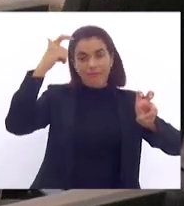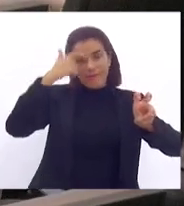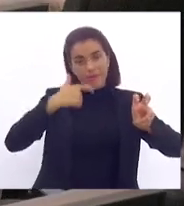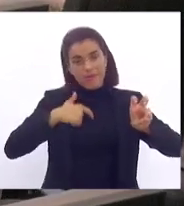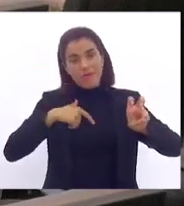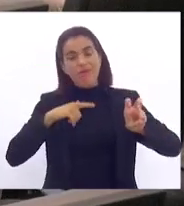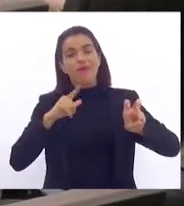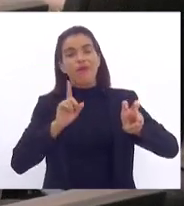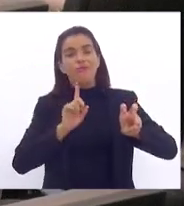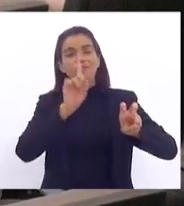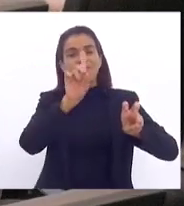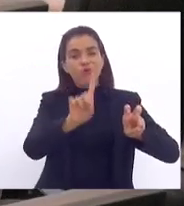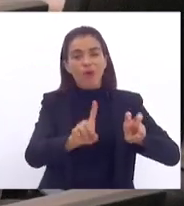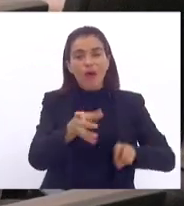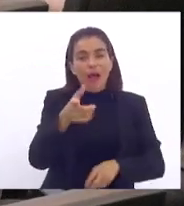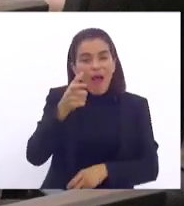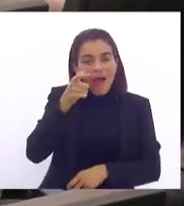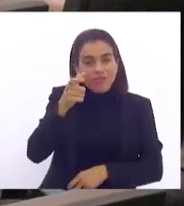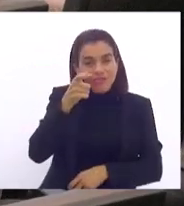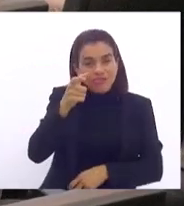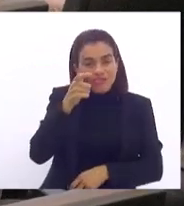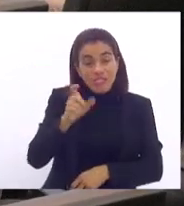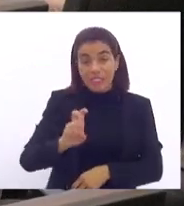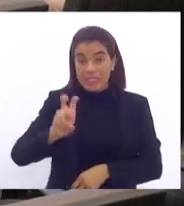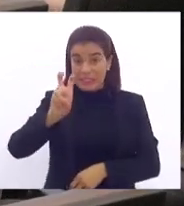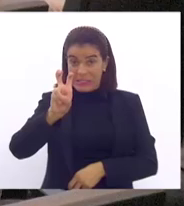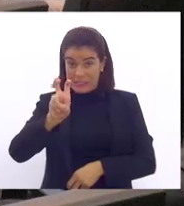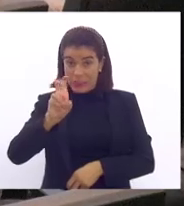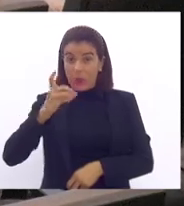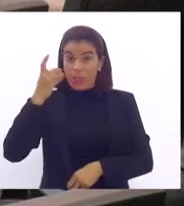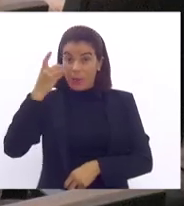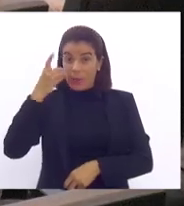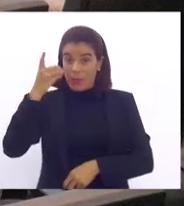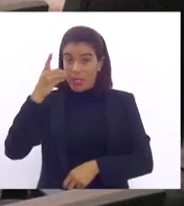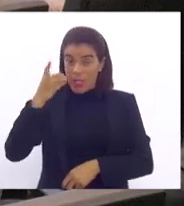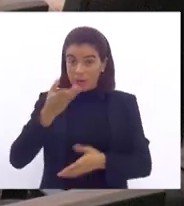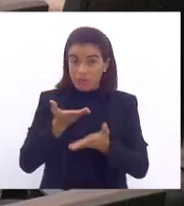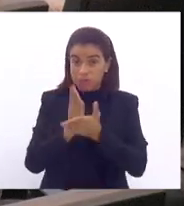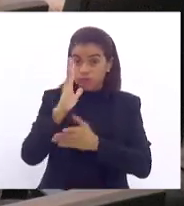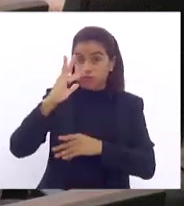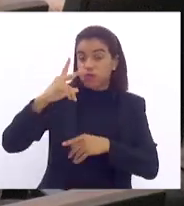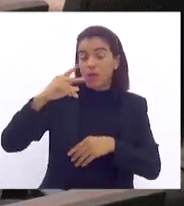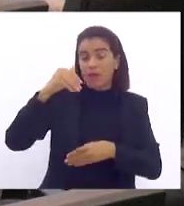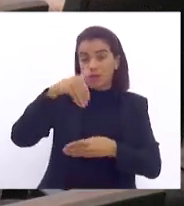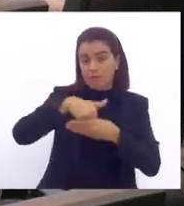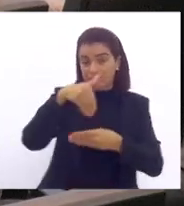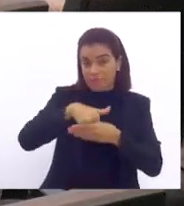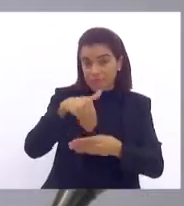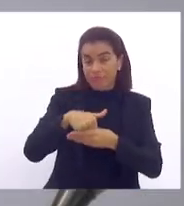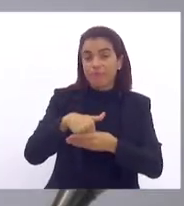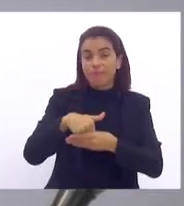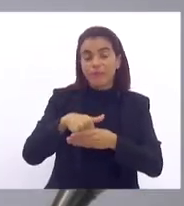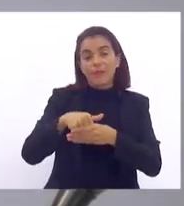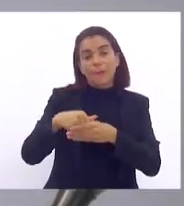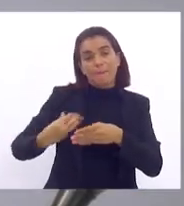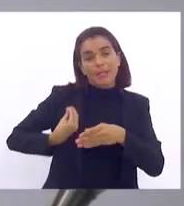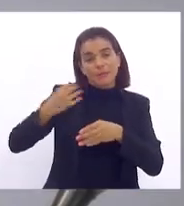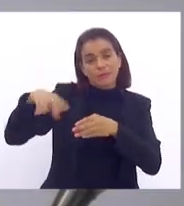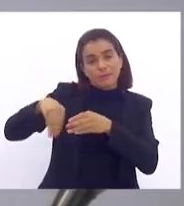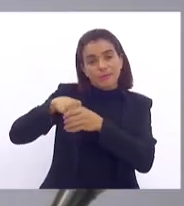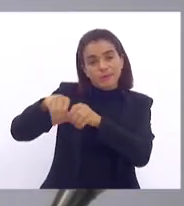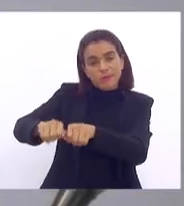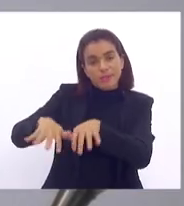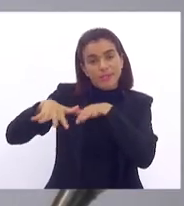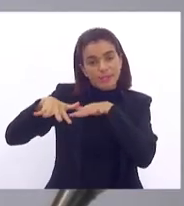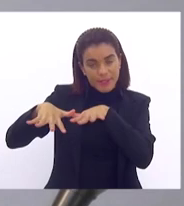assistiu o sorteio e cinco deputados eleitos né pelo Parlamento que constituíram